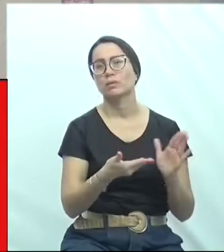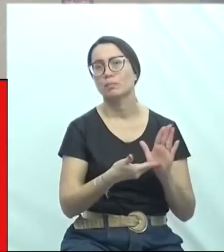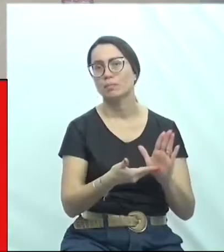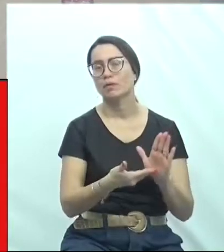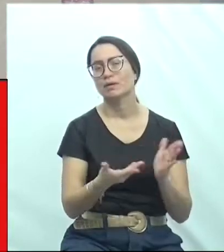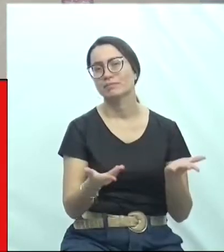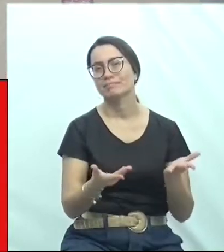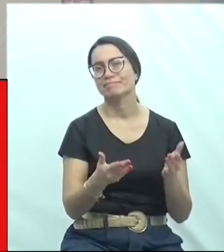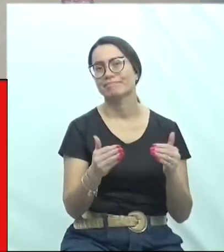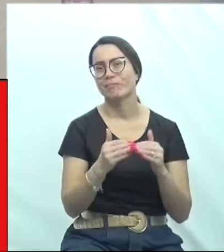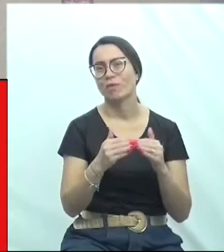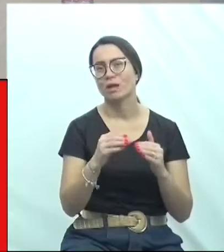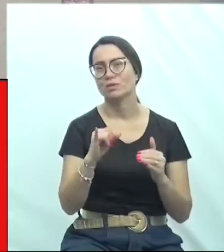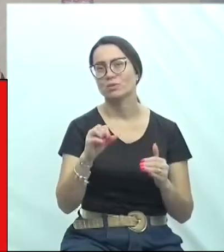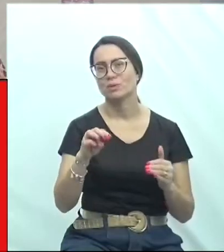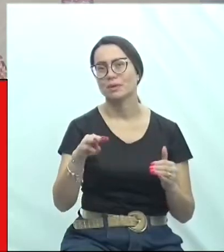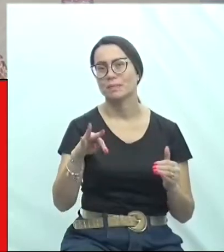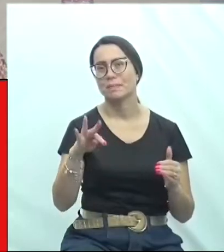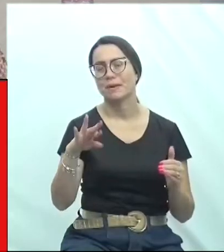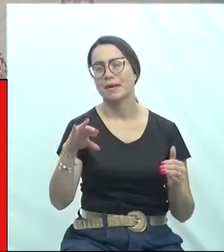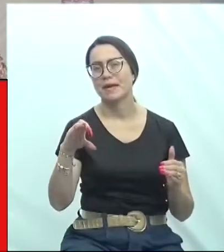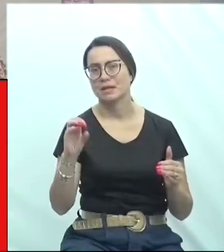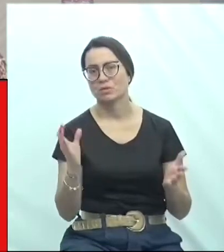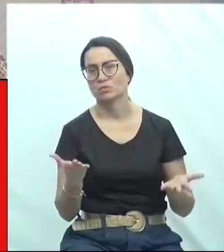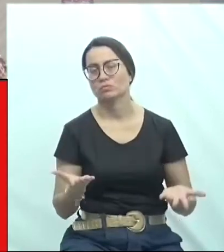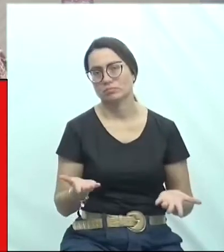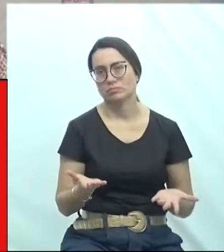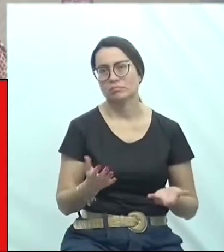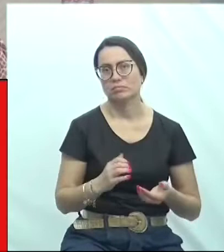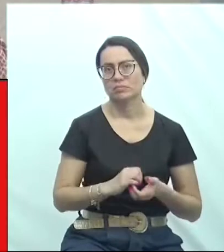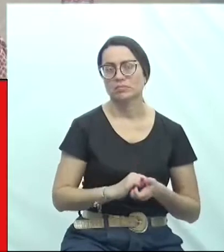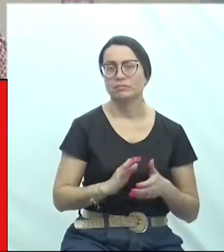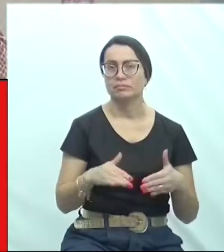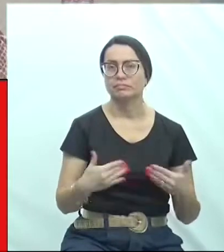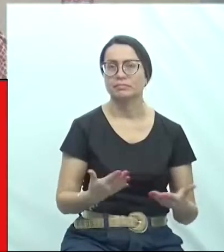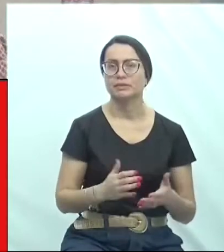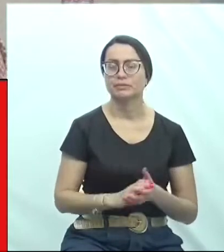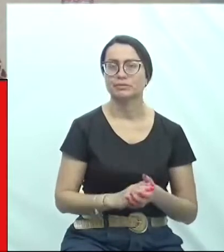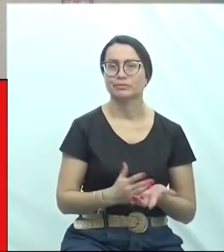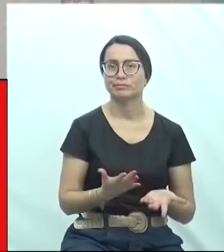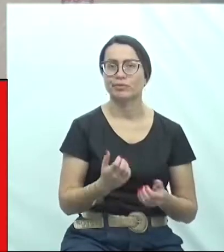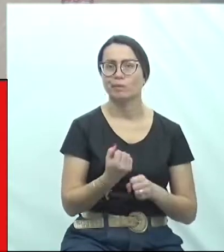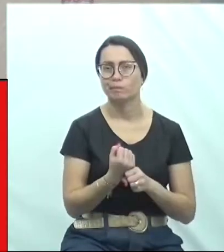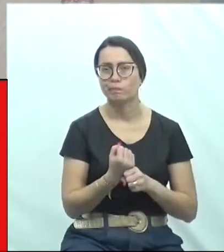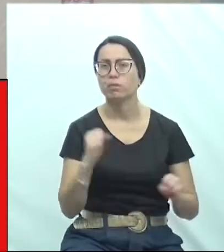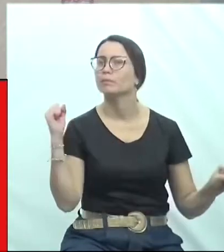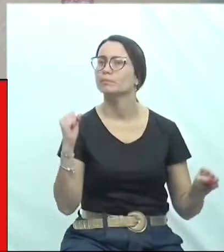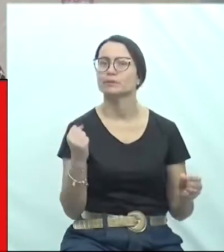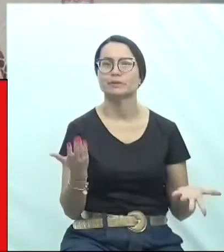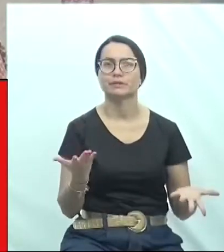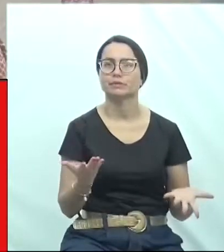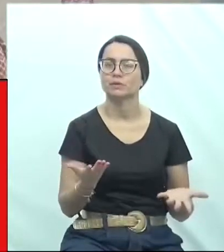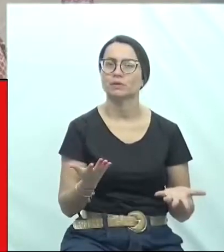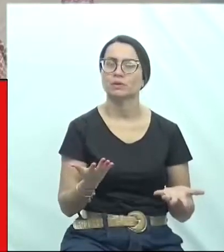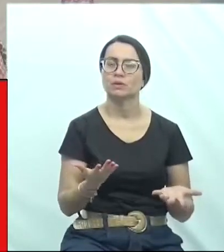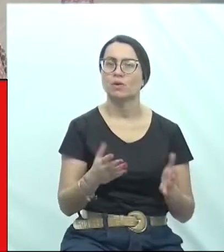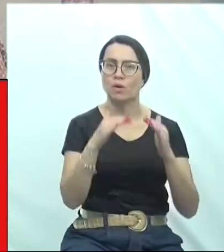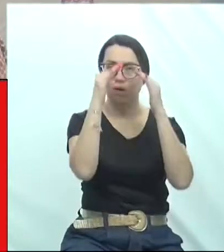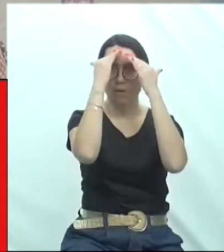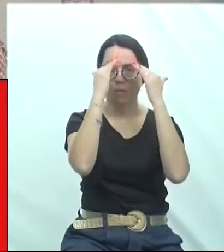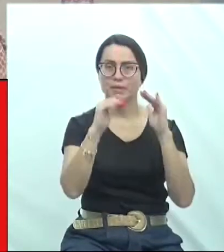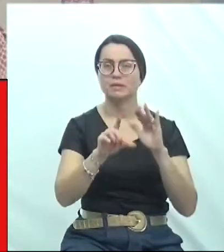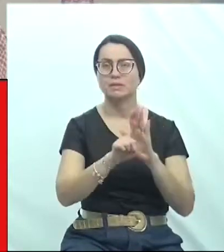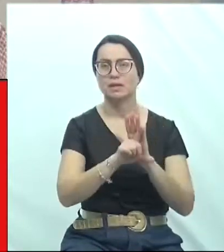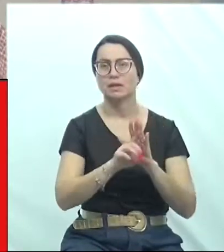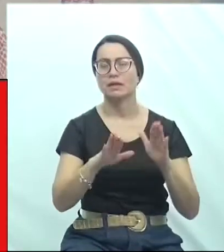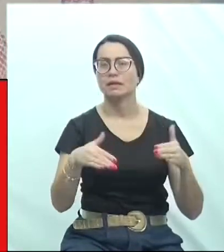normas previstas pelas entidades de metrologia, de tal forma que nos foi impossível dar cumprimento à legislação.